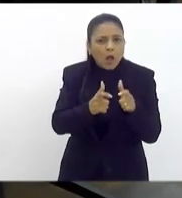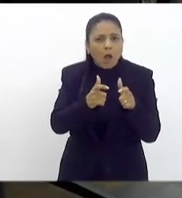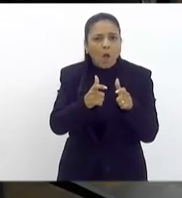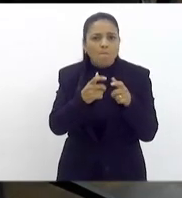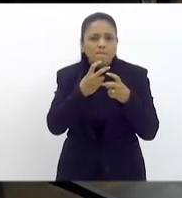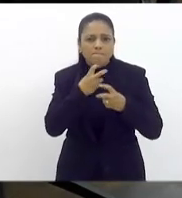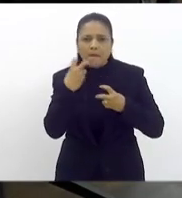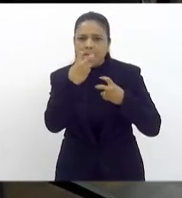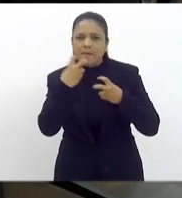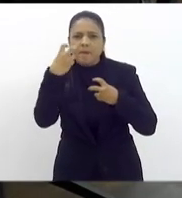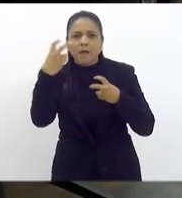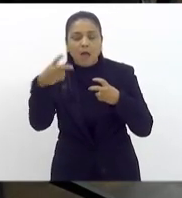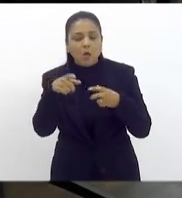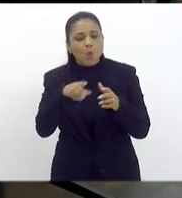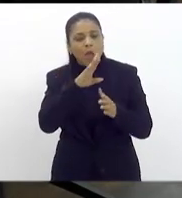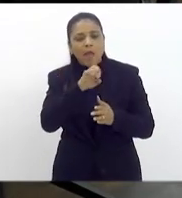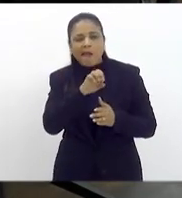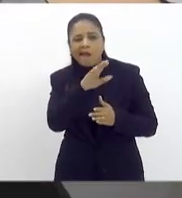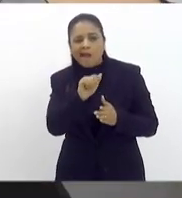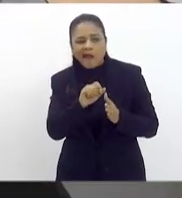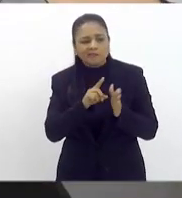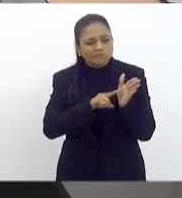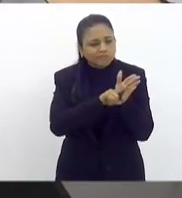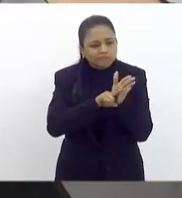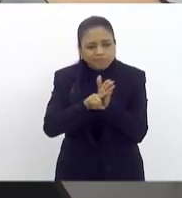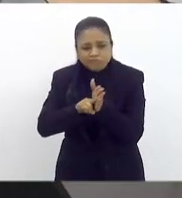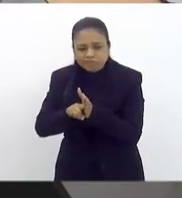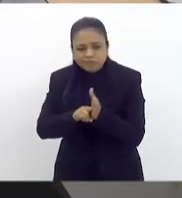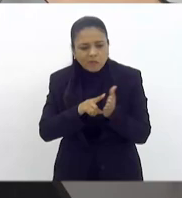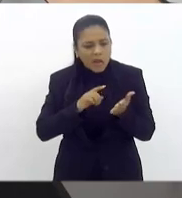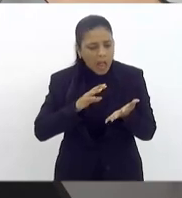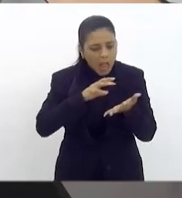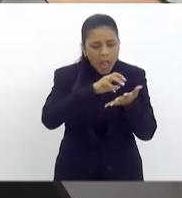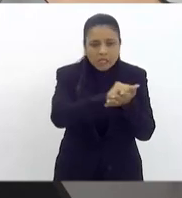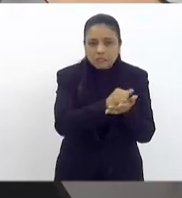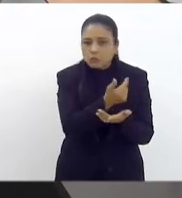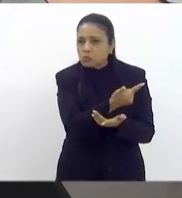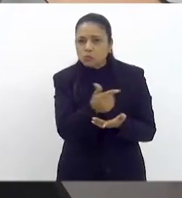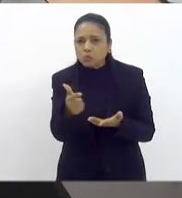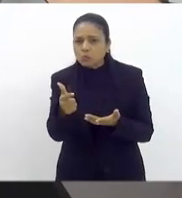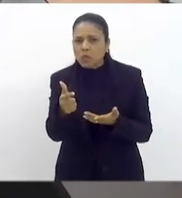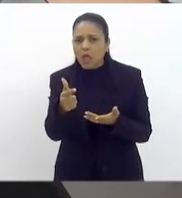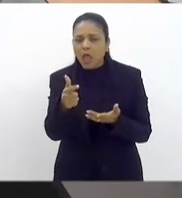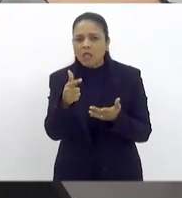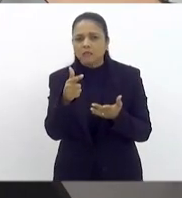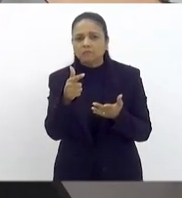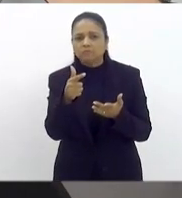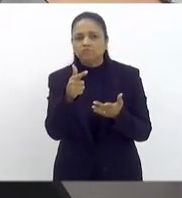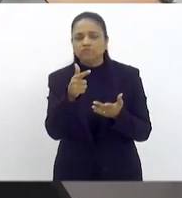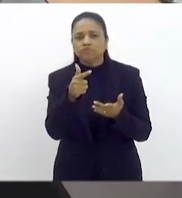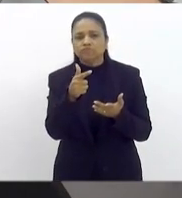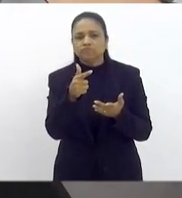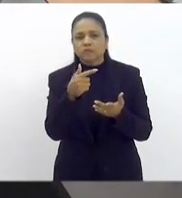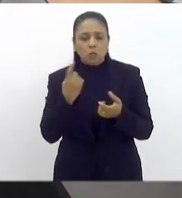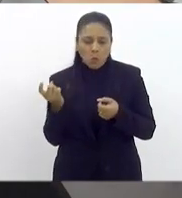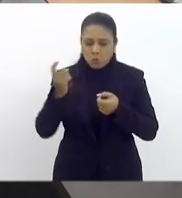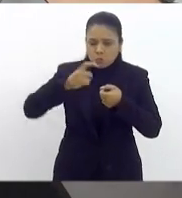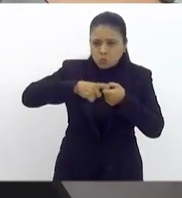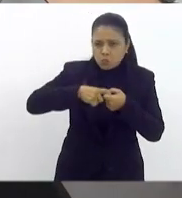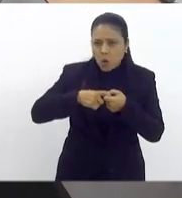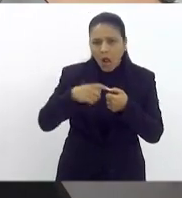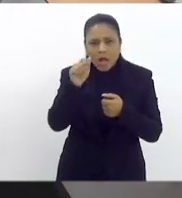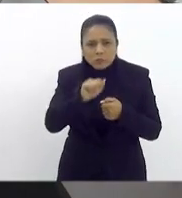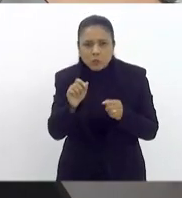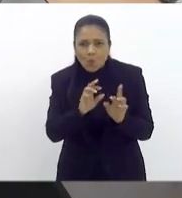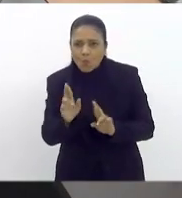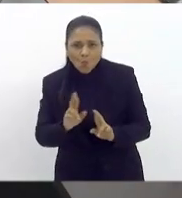ECAD vai lá e verifica que não há registro no seu acervo. Daqui porque eu não quis me associar, ele arrecada ainda